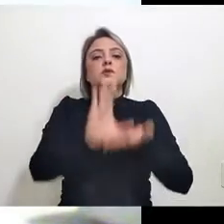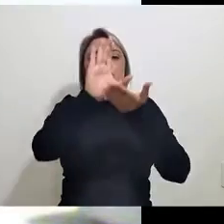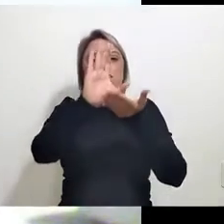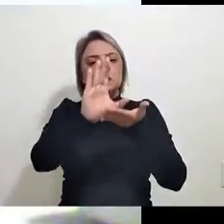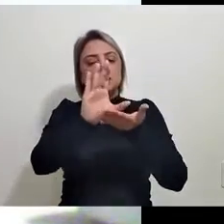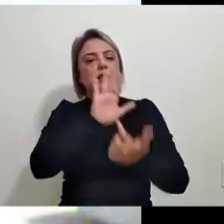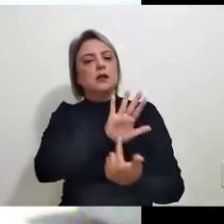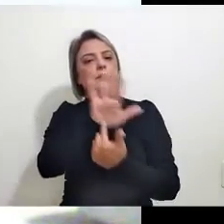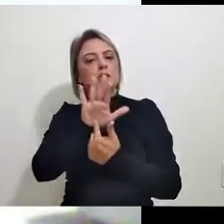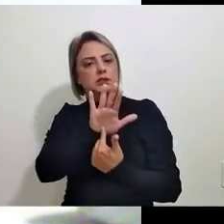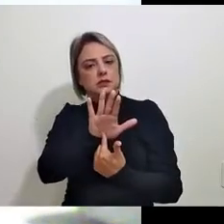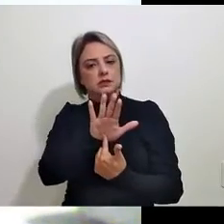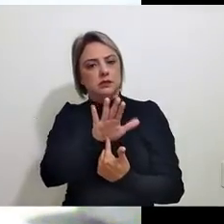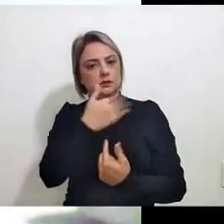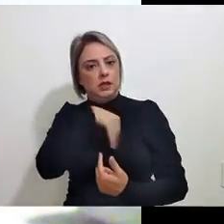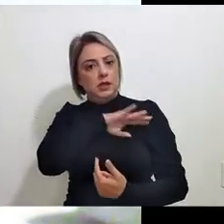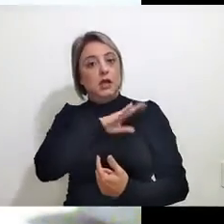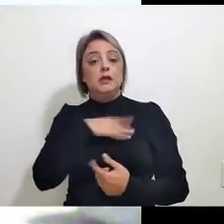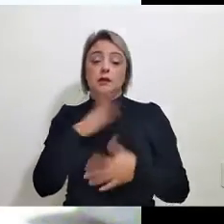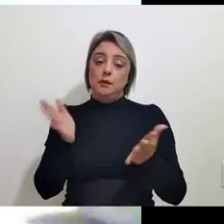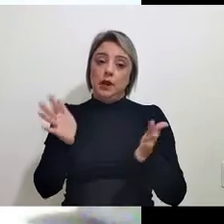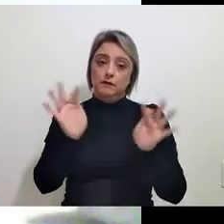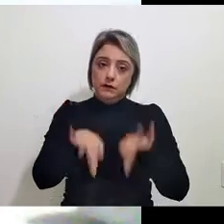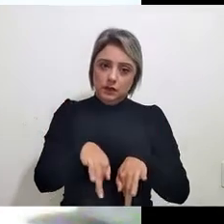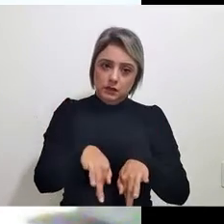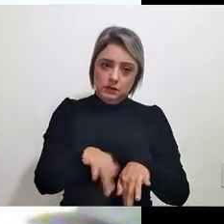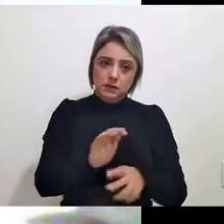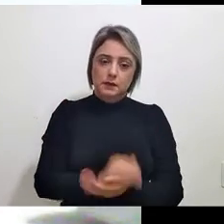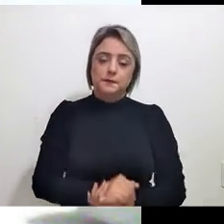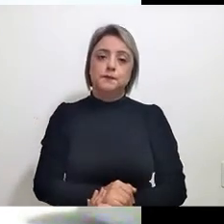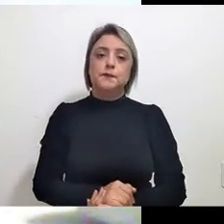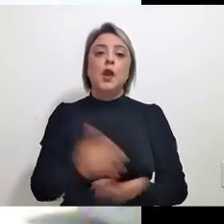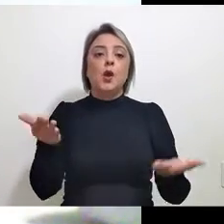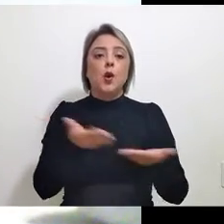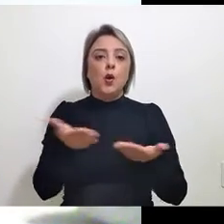o amparo que o Conselho Tutelar dá para a gente,